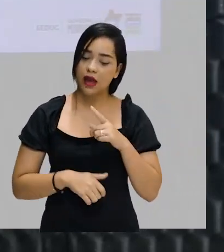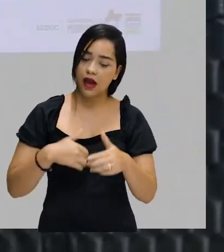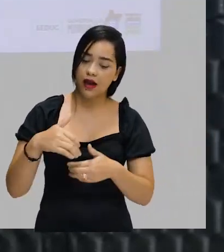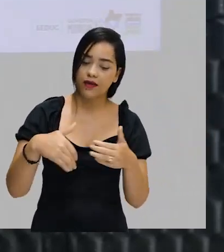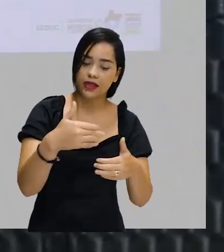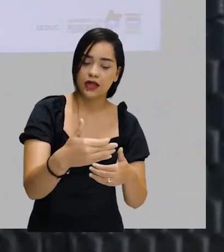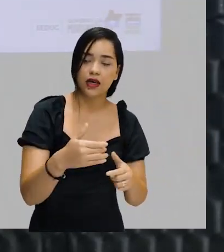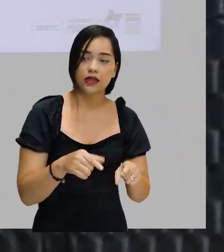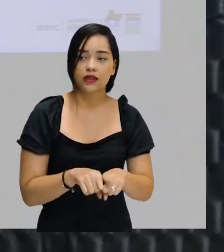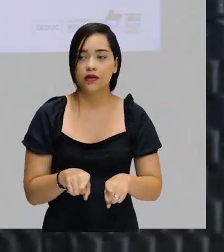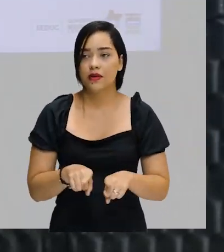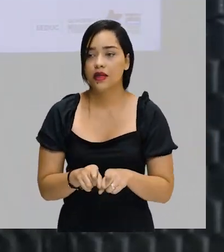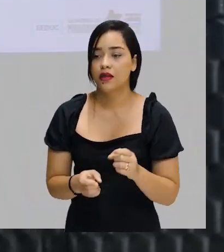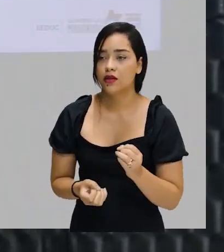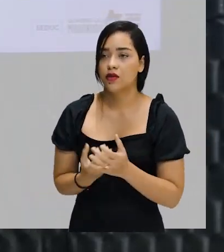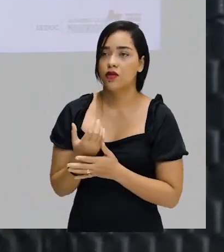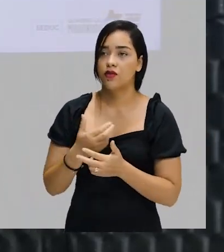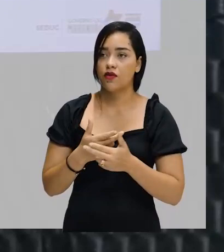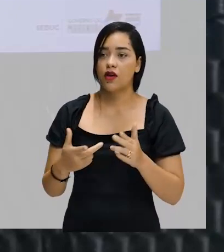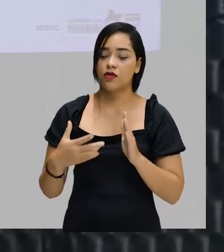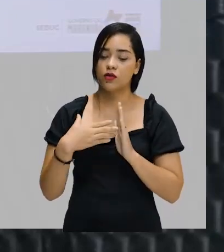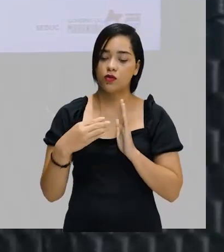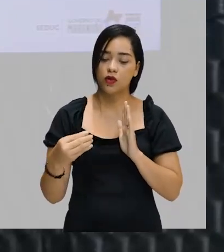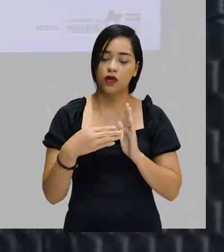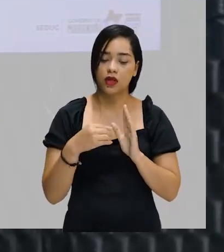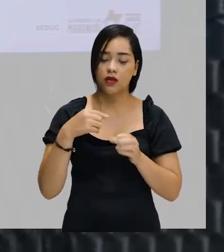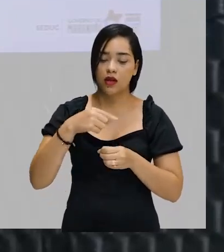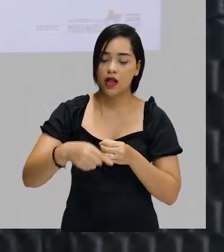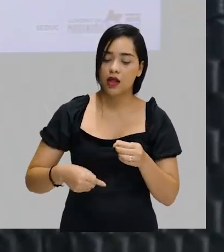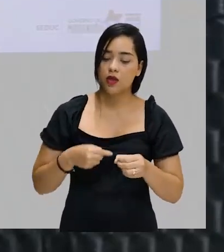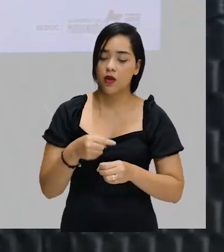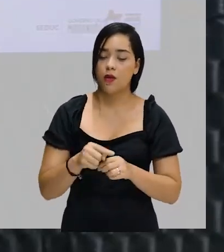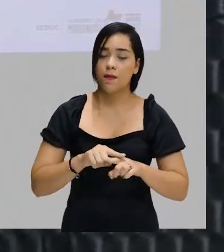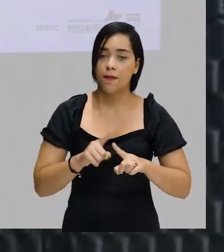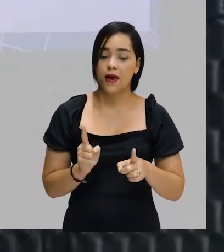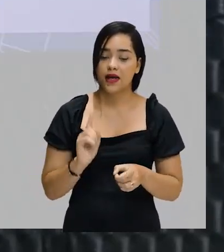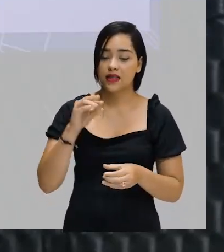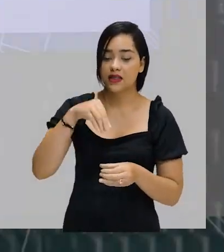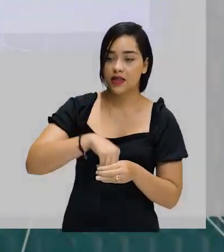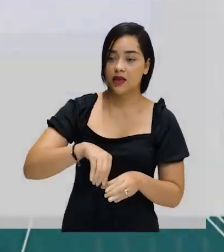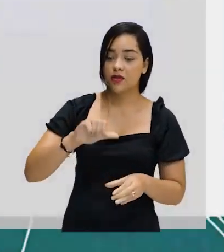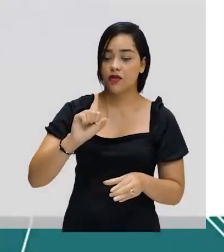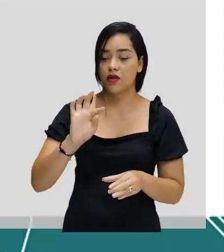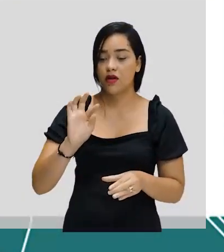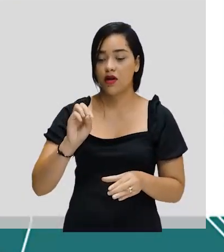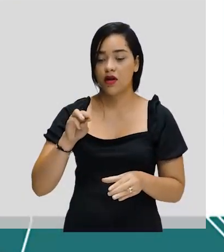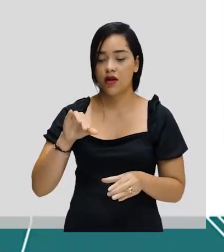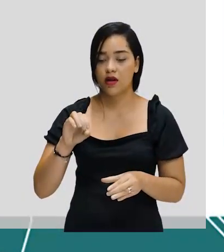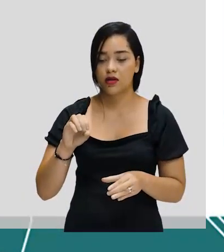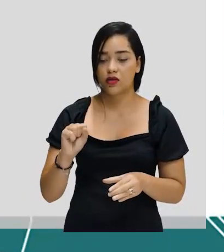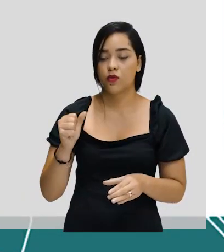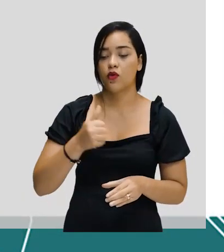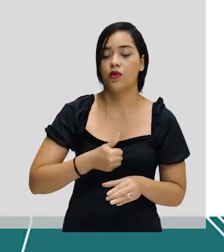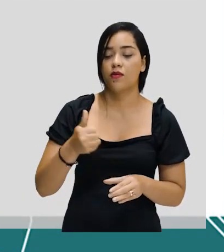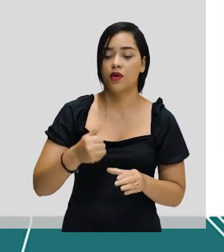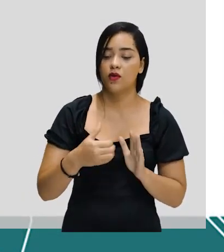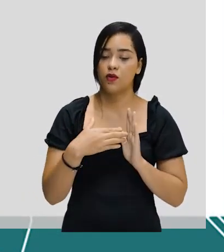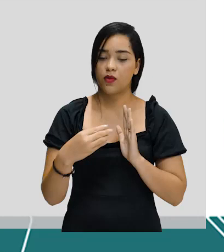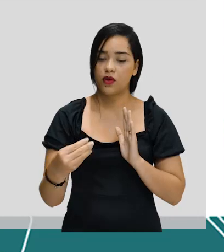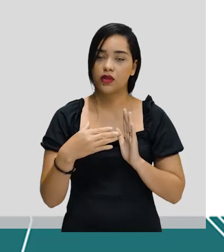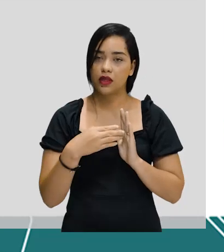avançar. E aí surgiram os modelos atômicos. Mas dentre os modelos atômicos, o primeiro